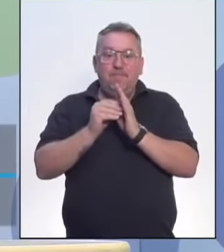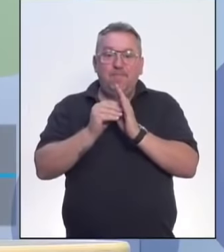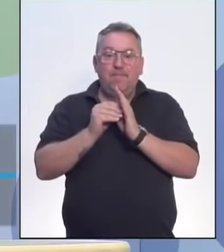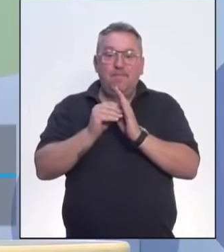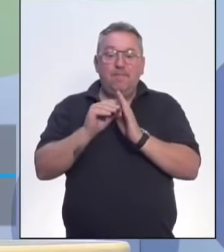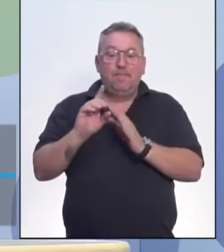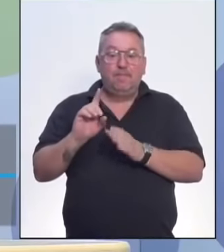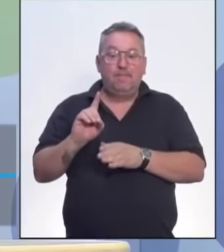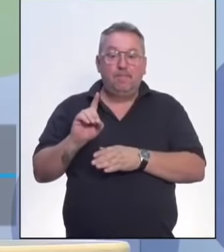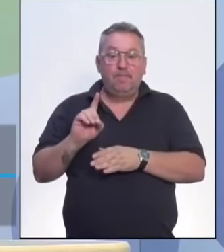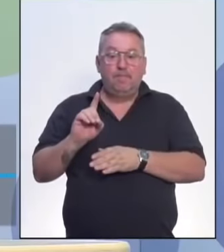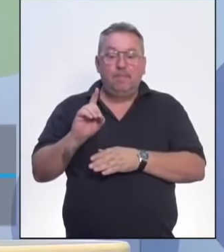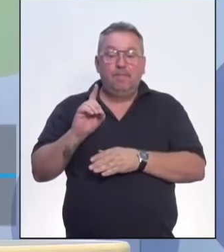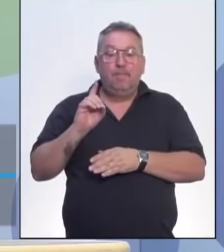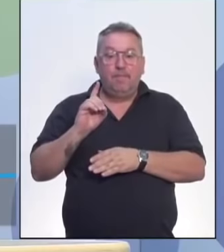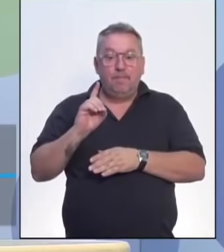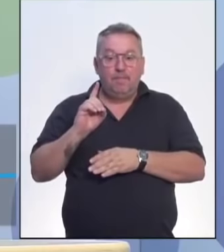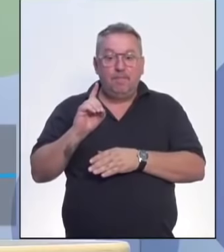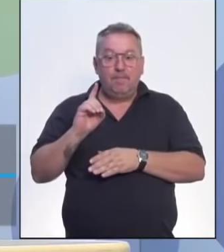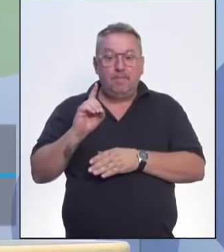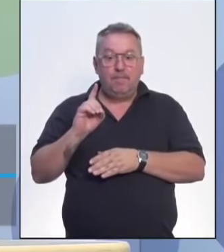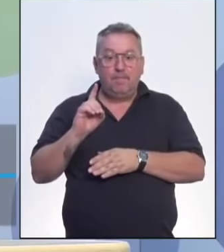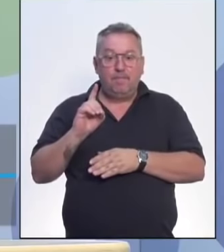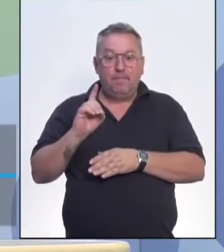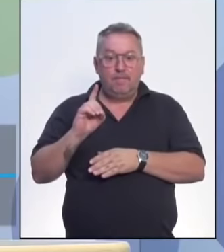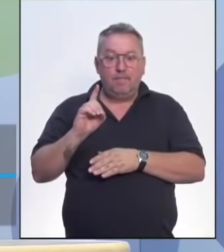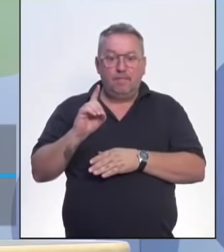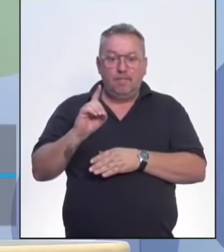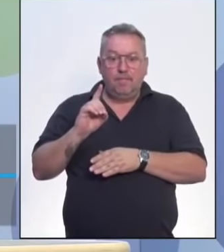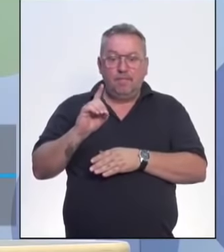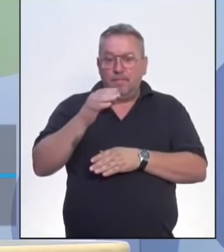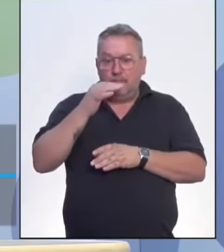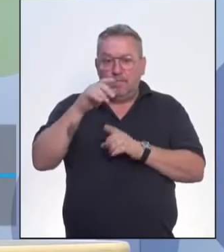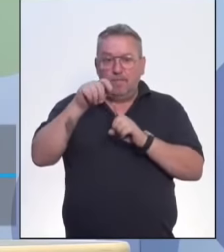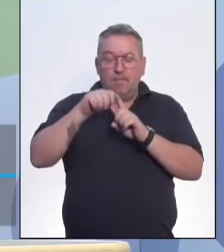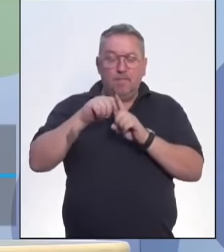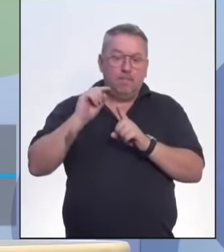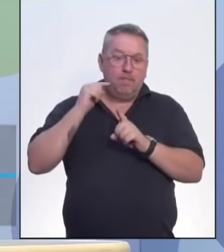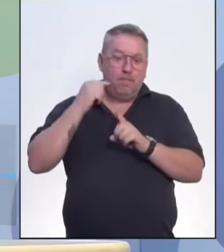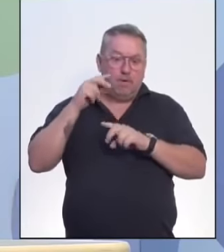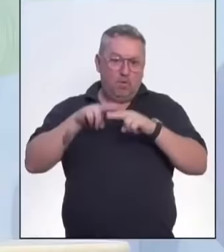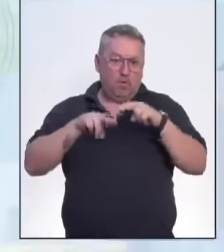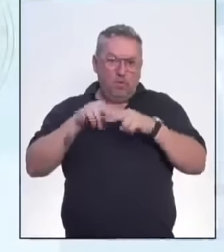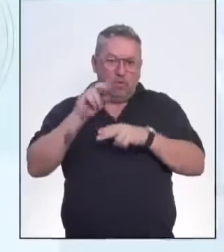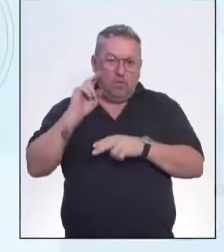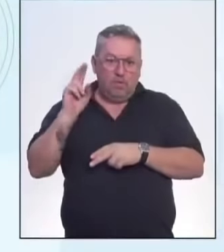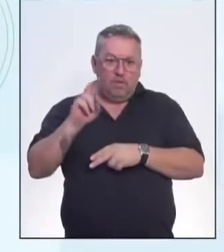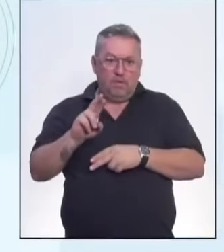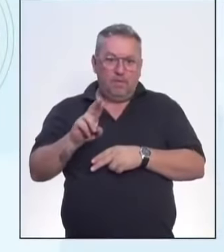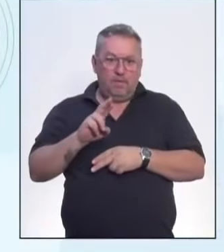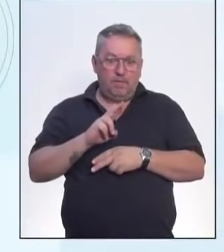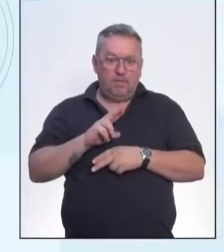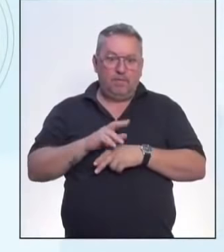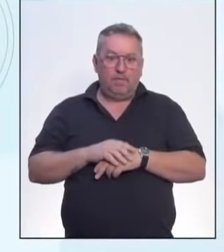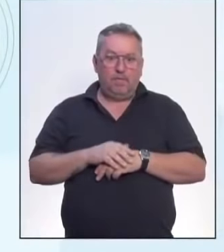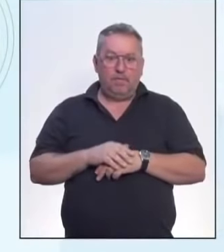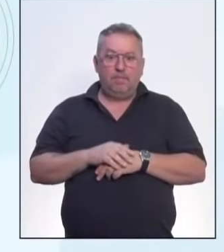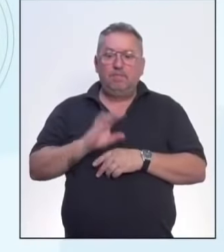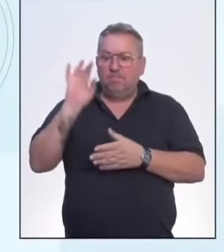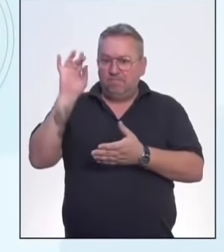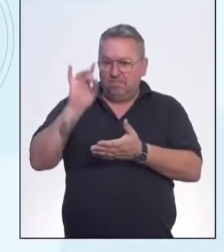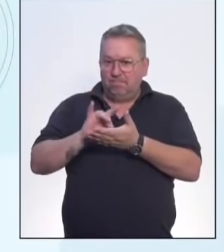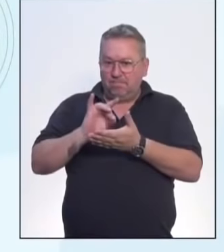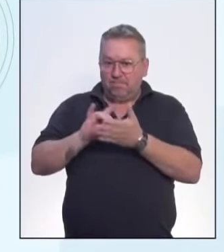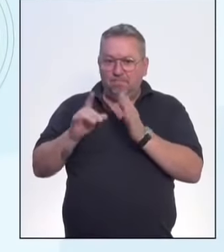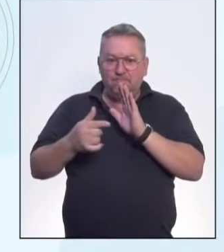alternativa D de dado, que é, se eu não me engano, maio e junho. Ok, vamos à resposta, Alessandra. De fato, olha o